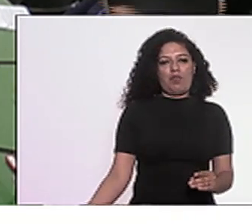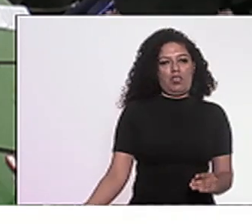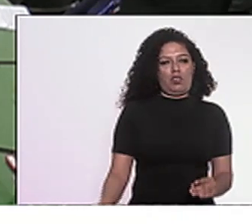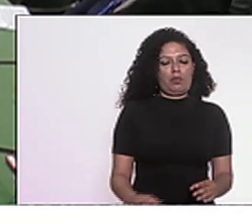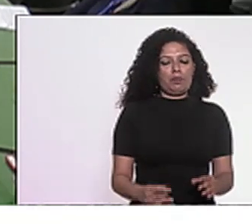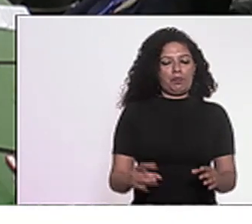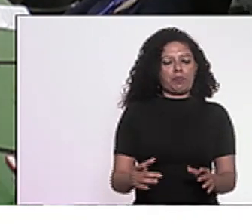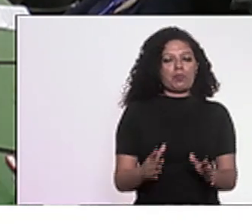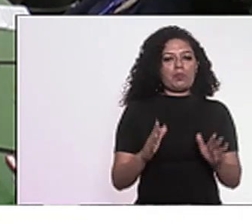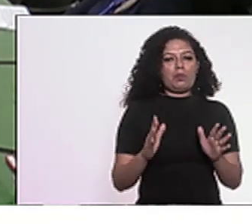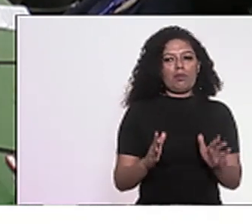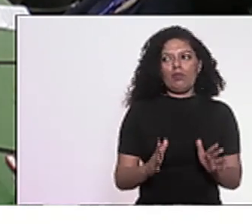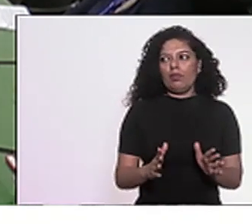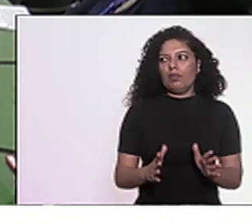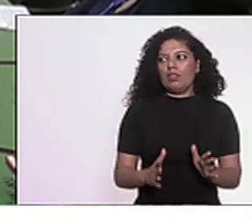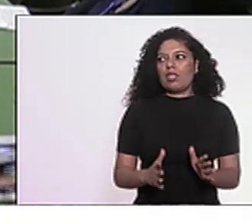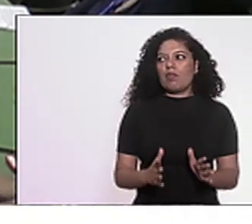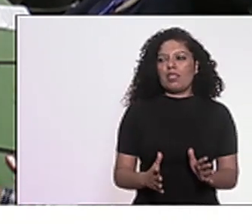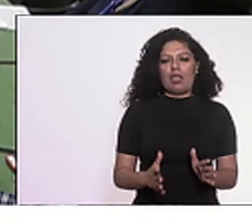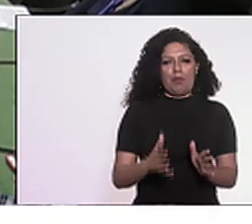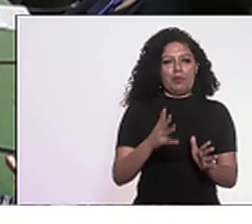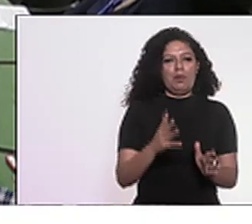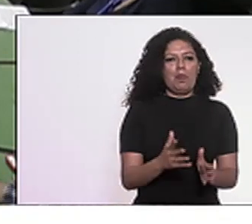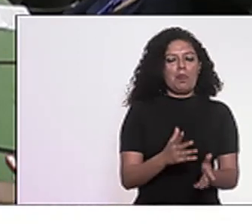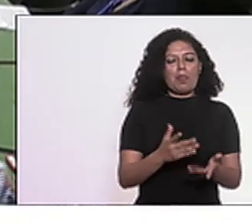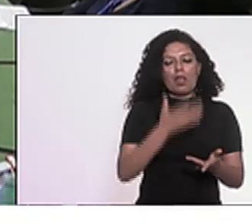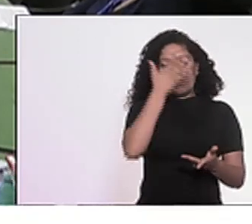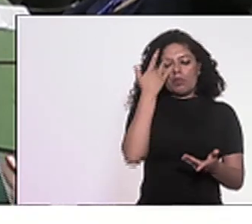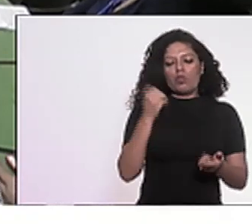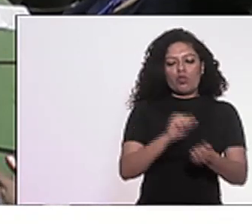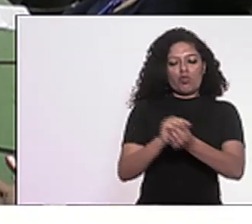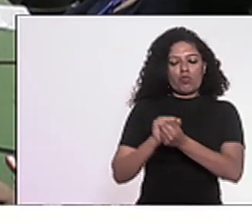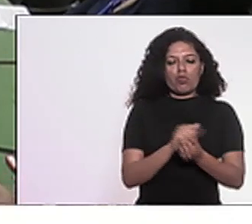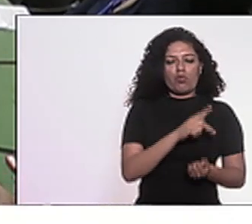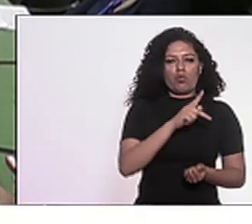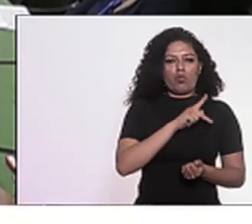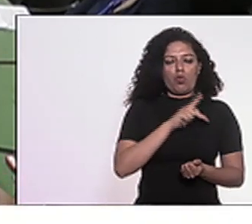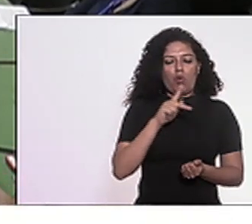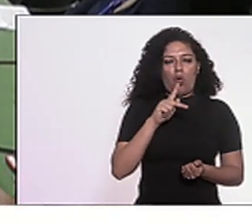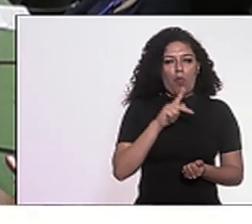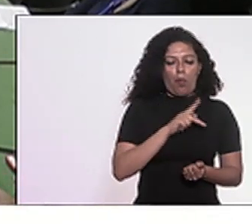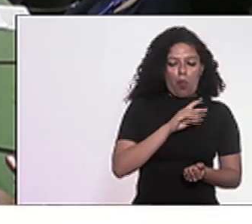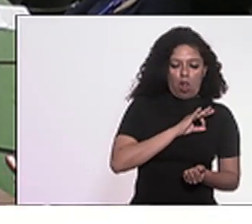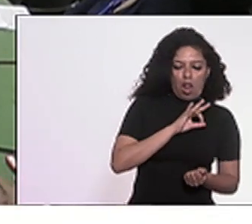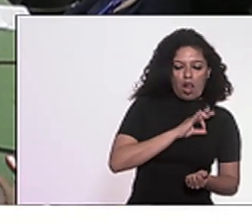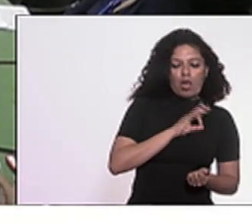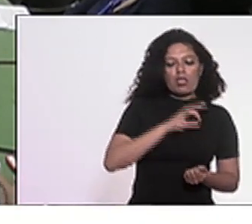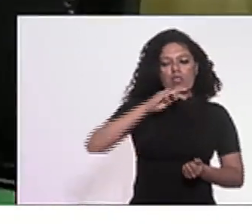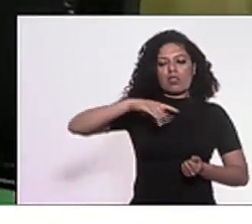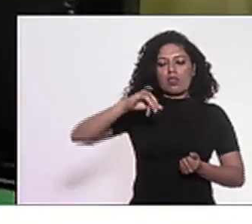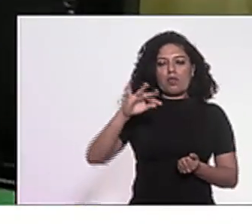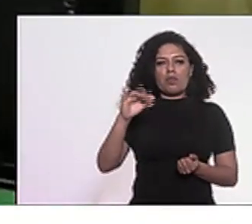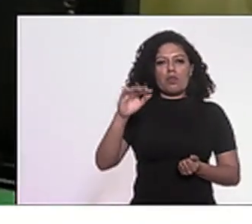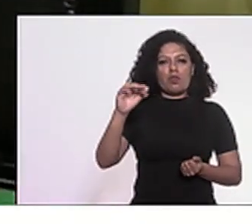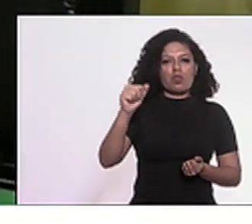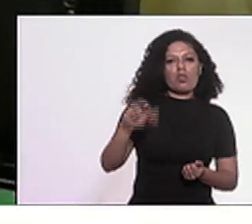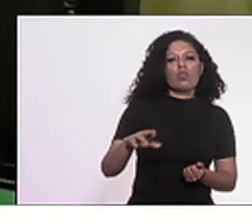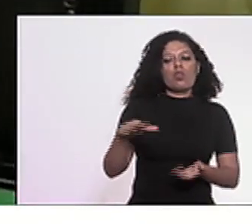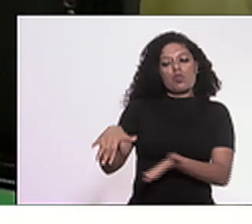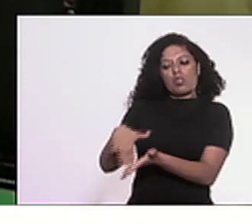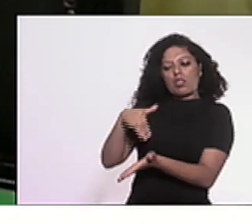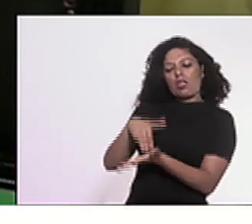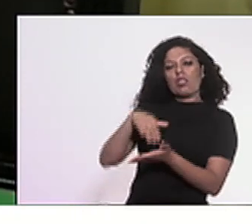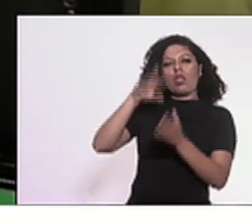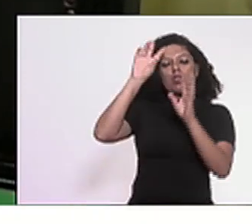Ministério Público, OAB, pessoal da Polícia Militar também, subsecretário de Direitos